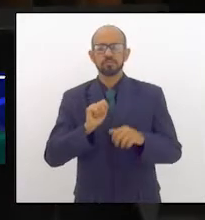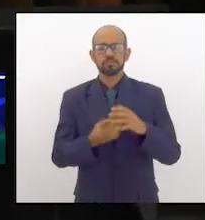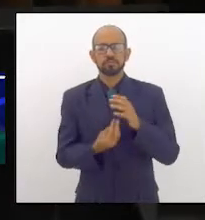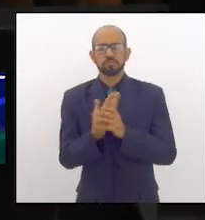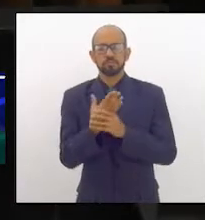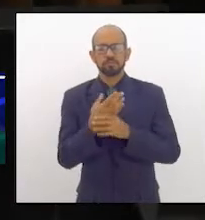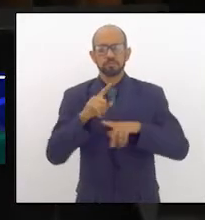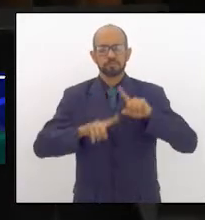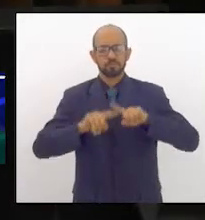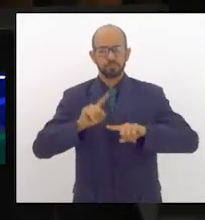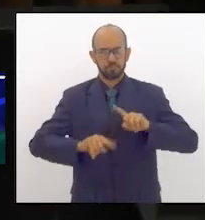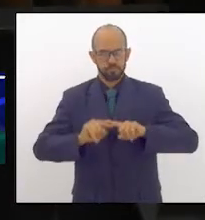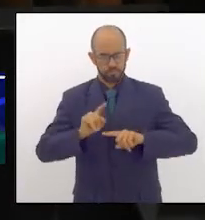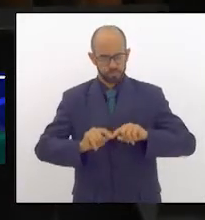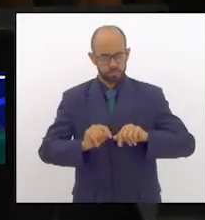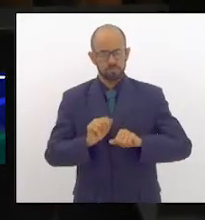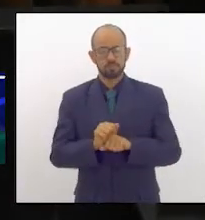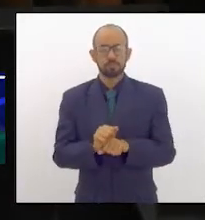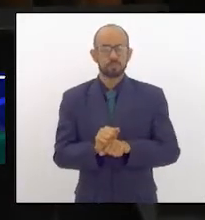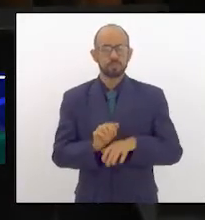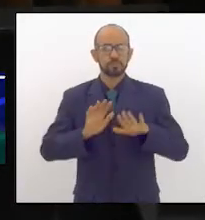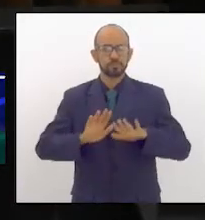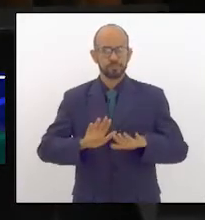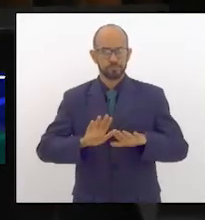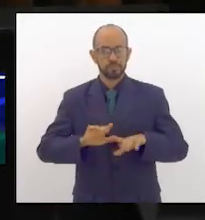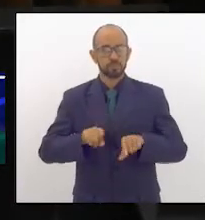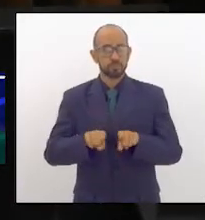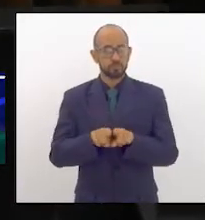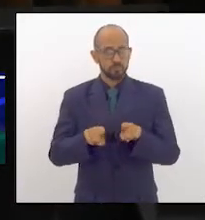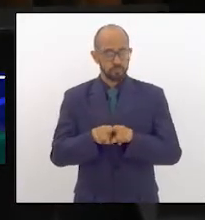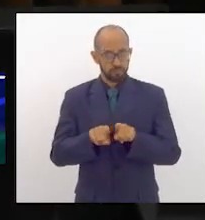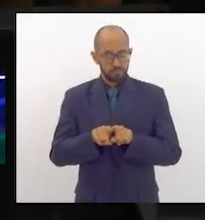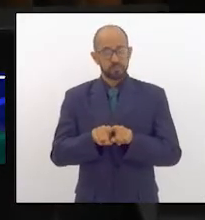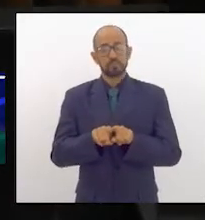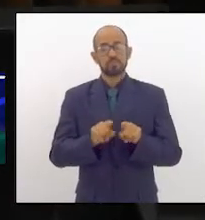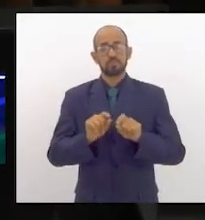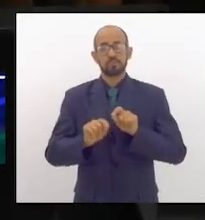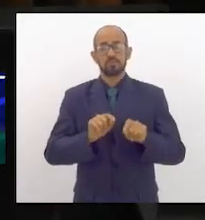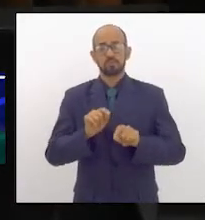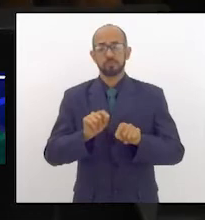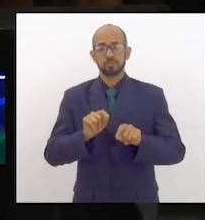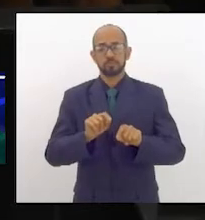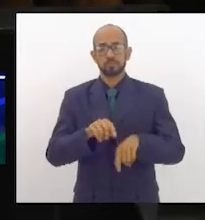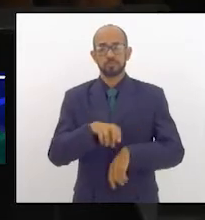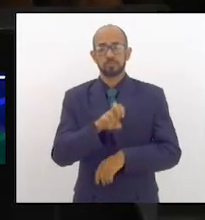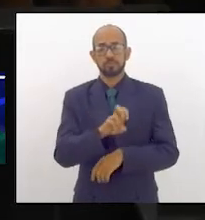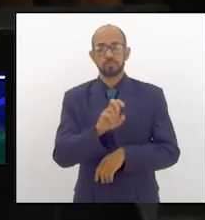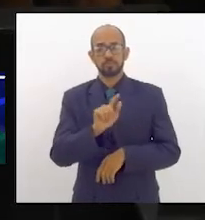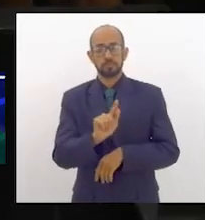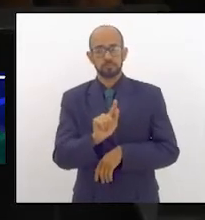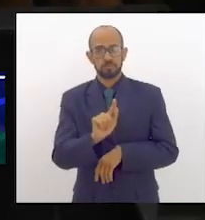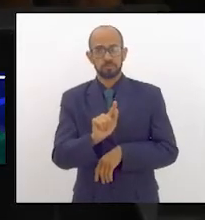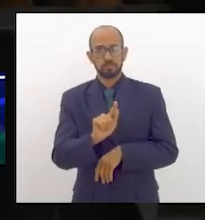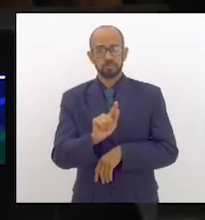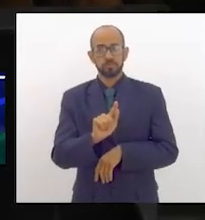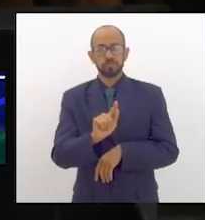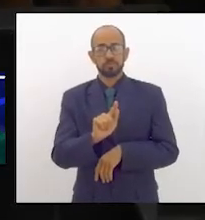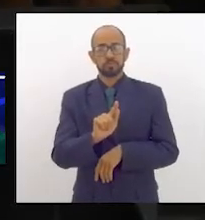peças mas mais ainda e a 5 G